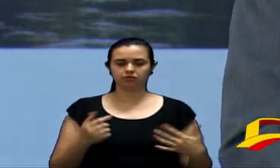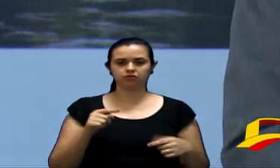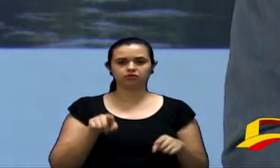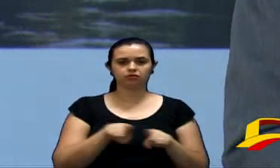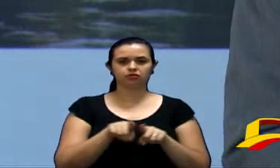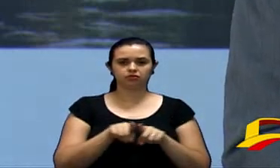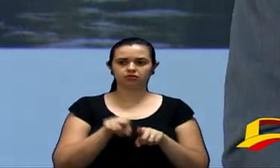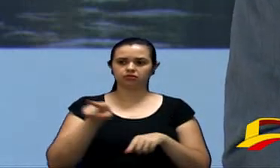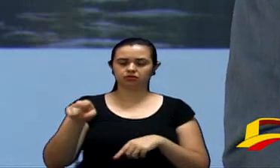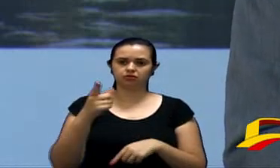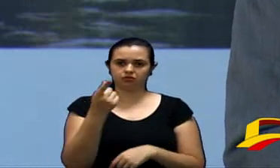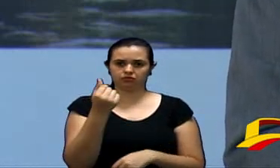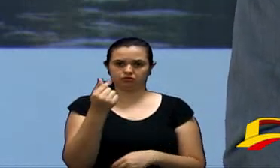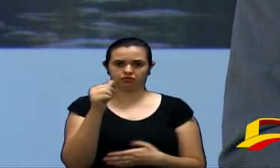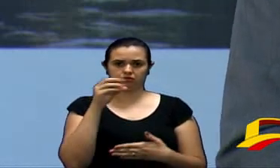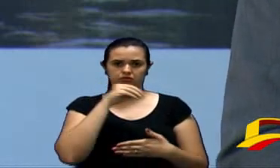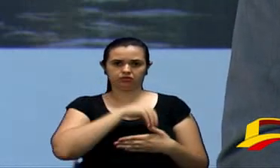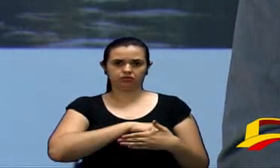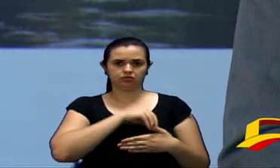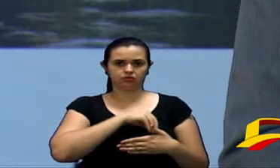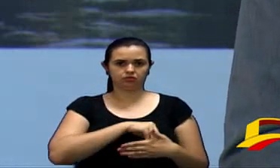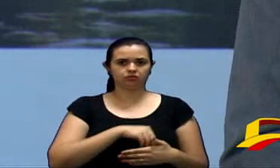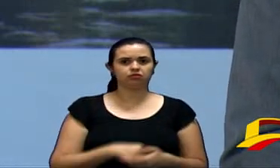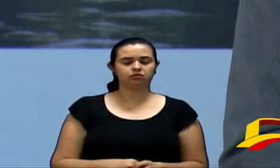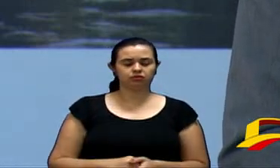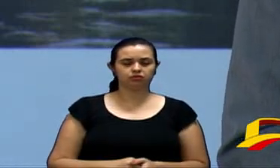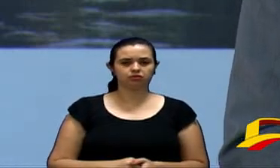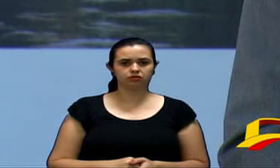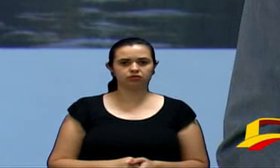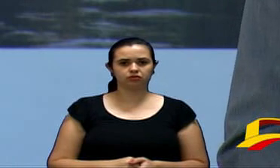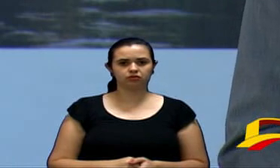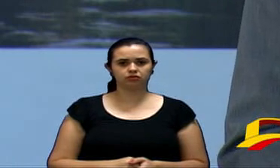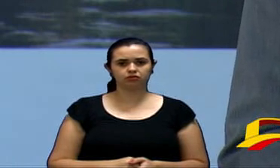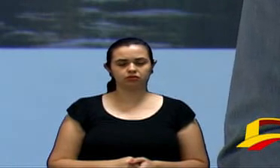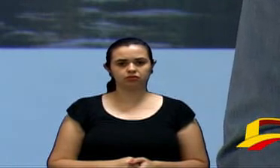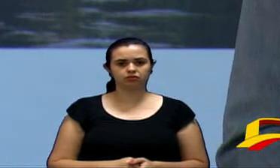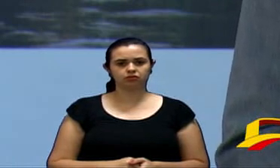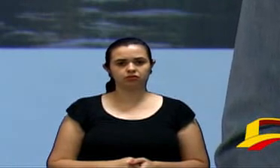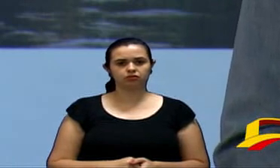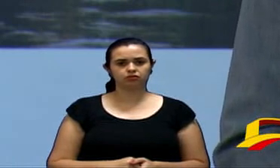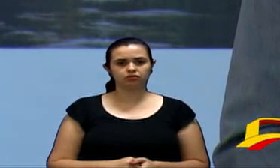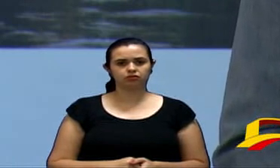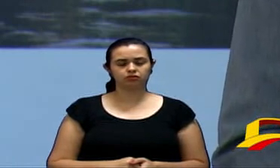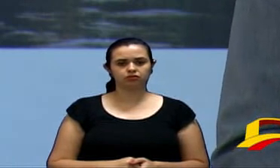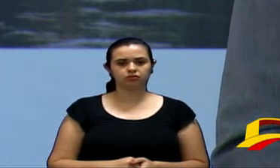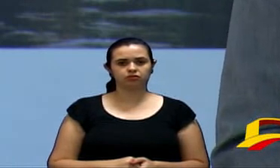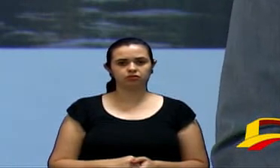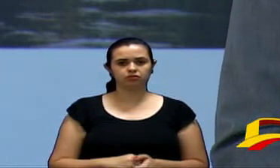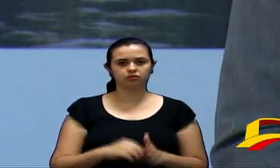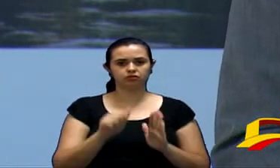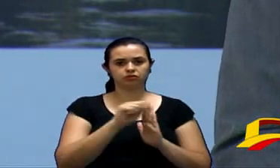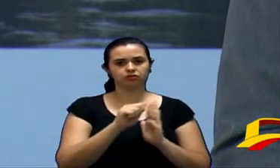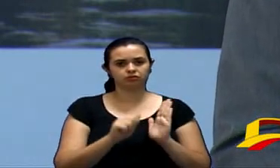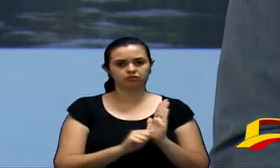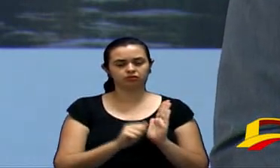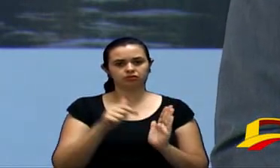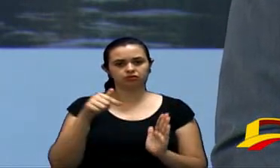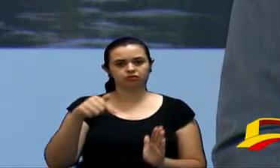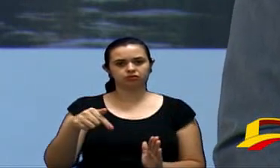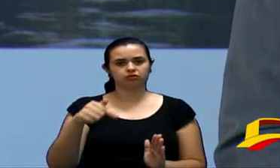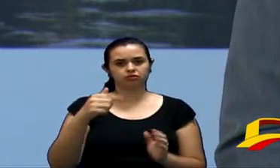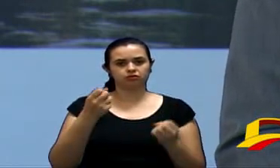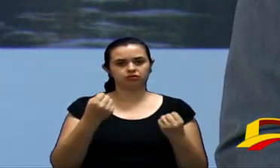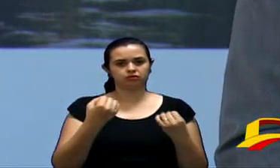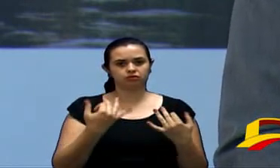das atividades delegadas indicadas neste artigo, diferente do que está. Aqui o artigo 7º fala,